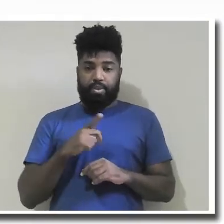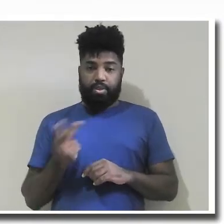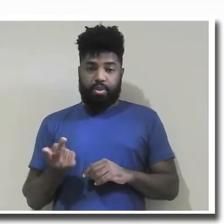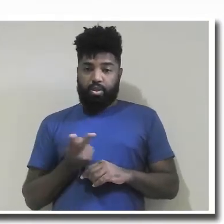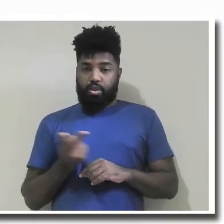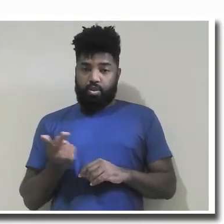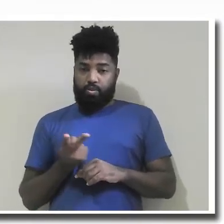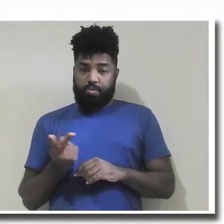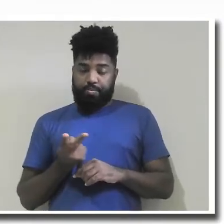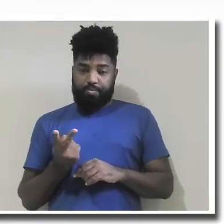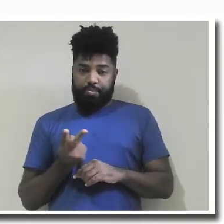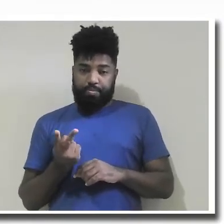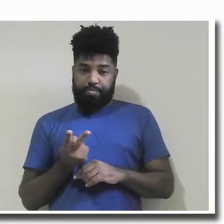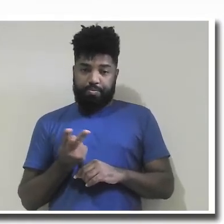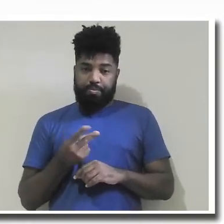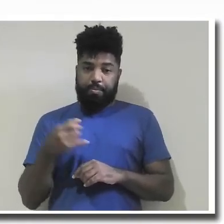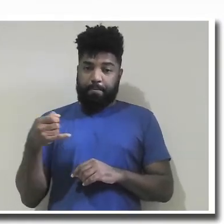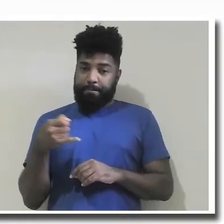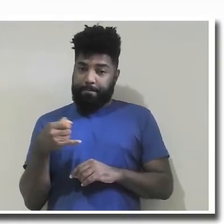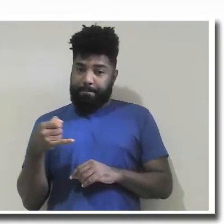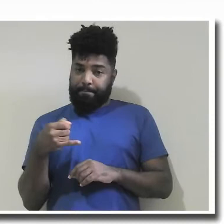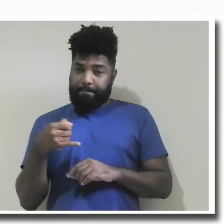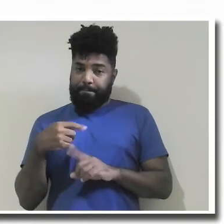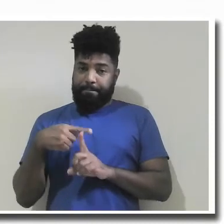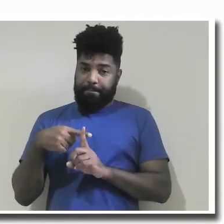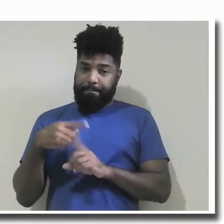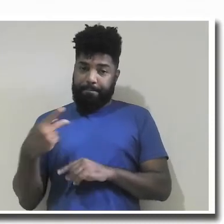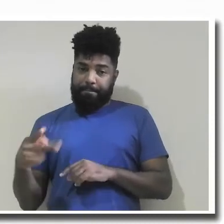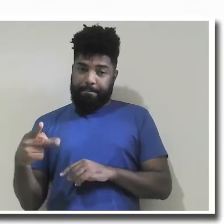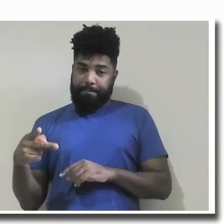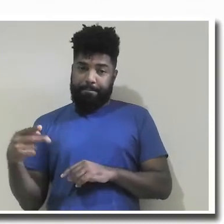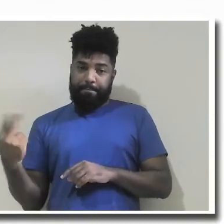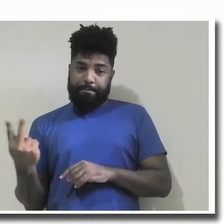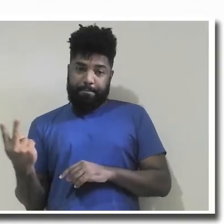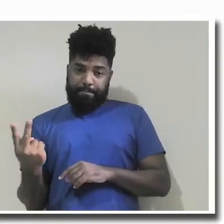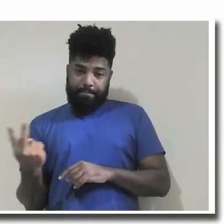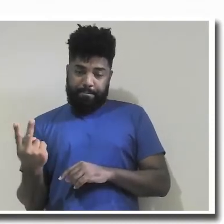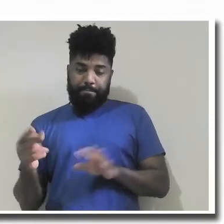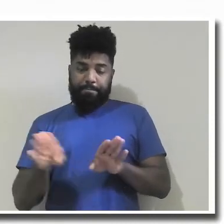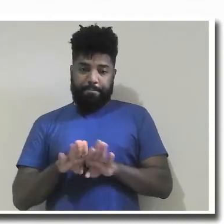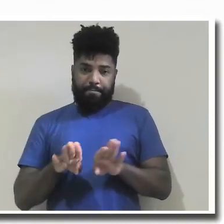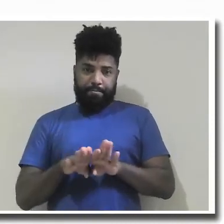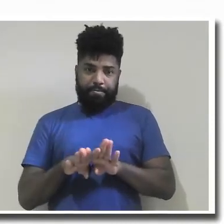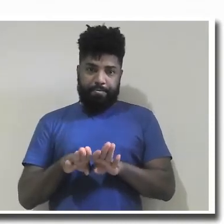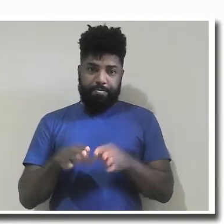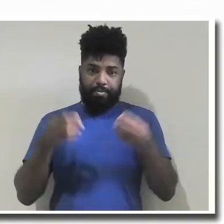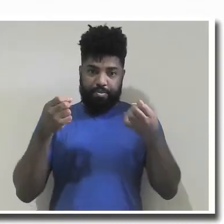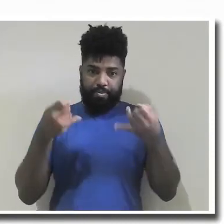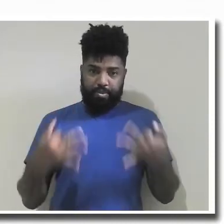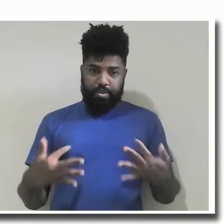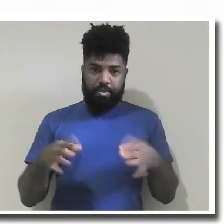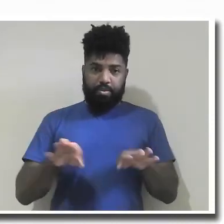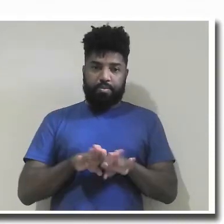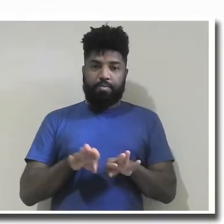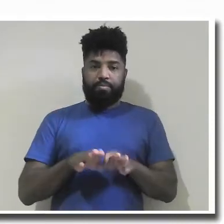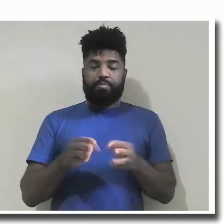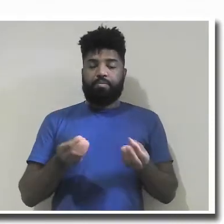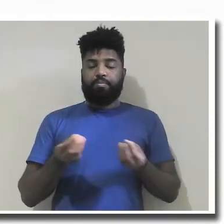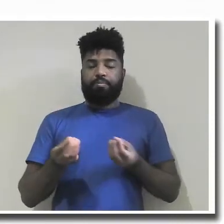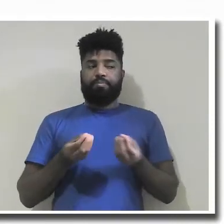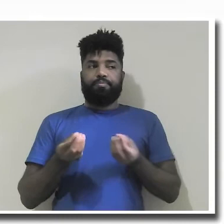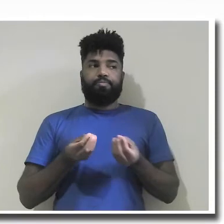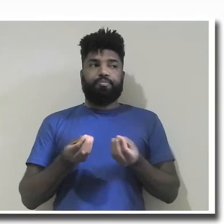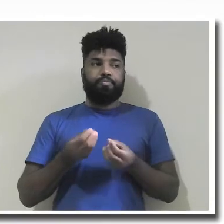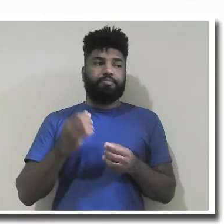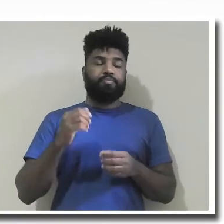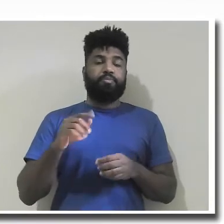unidades mais menos 2 unidades. Já vamos adiantar aqui a